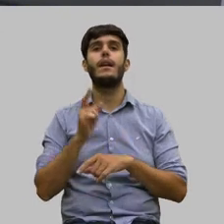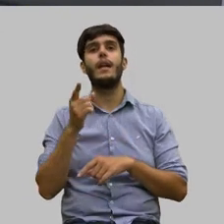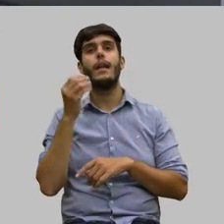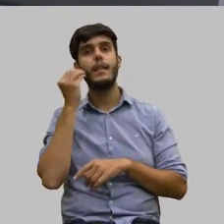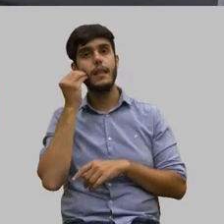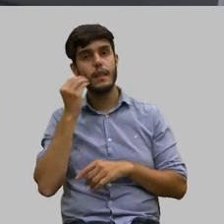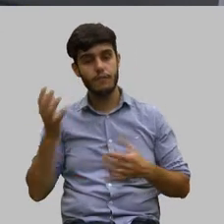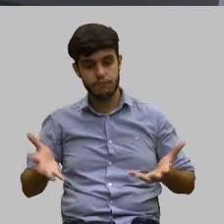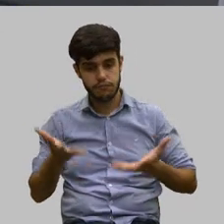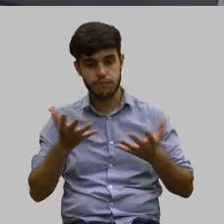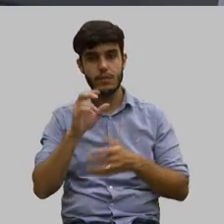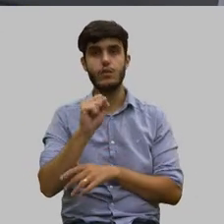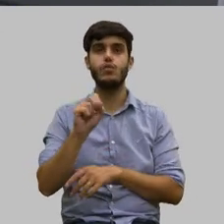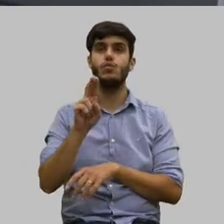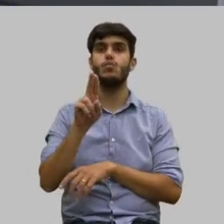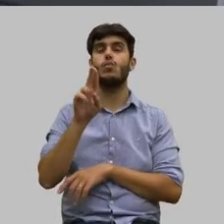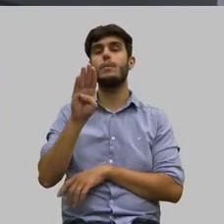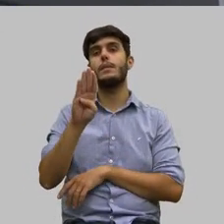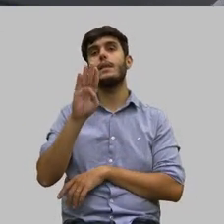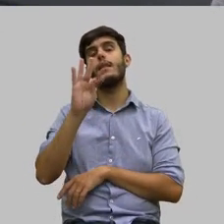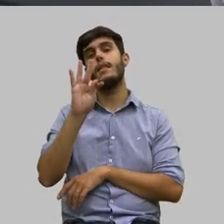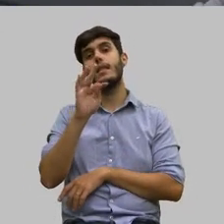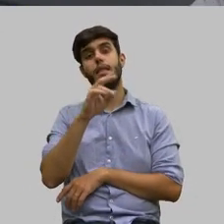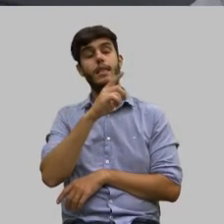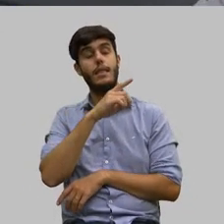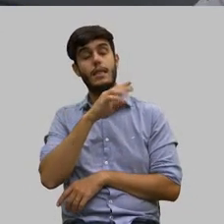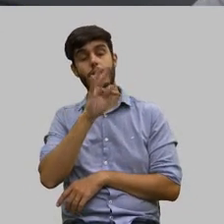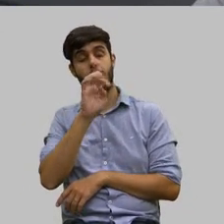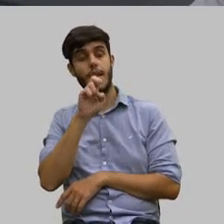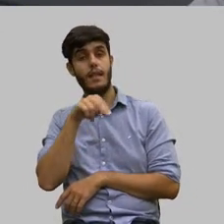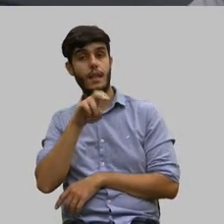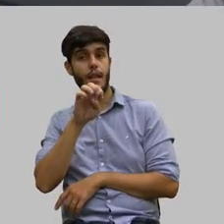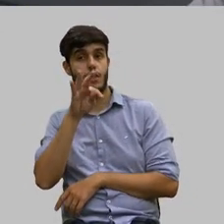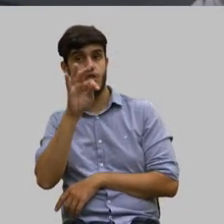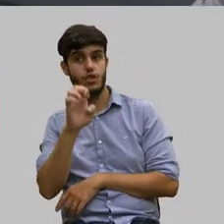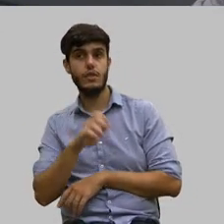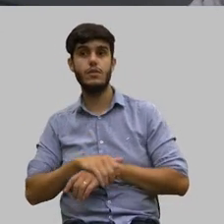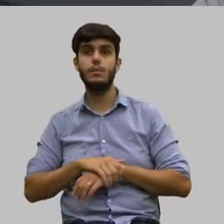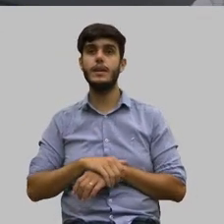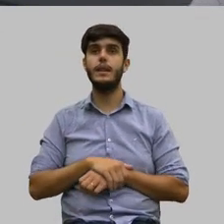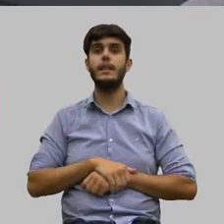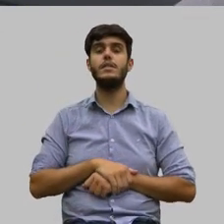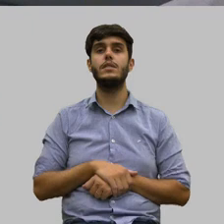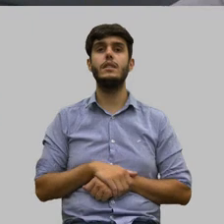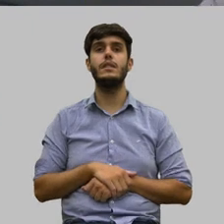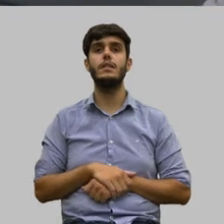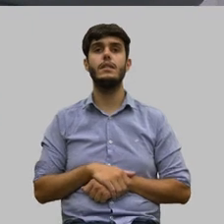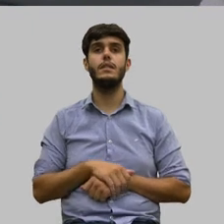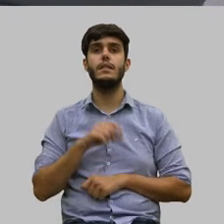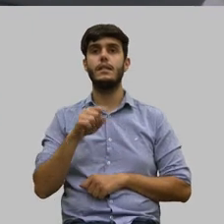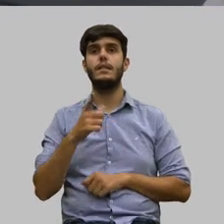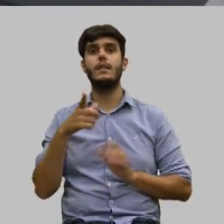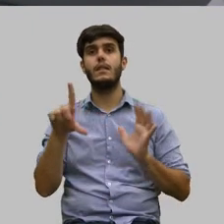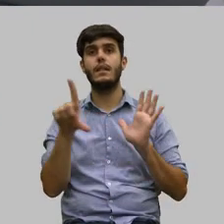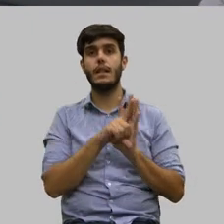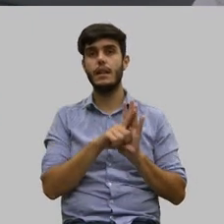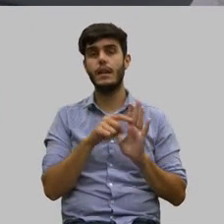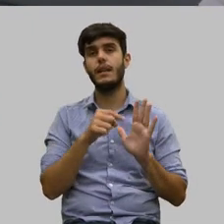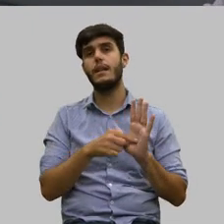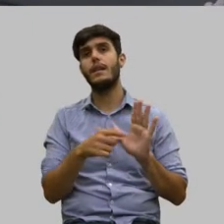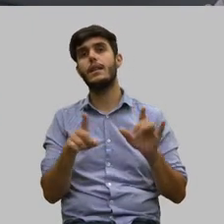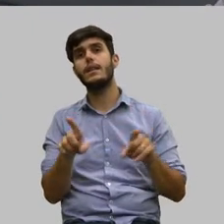muito Subtenente até mesmo tendem visto claro né mas esbarramos em algum momento com a própria legislação No que diz respeito à